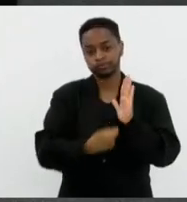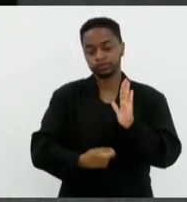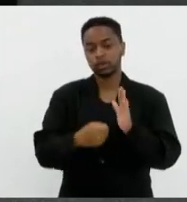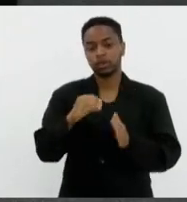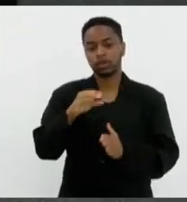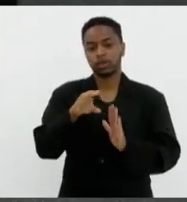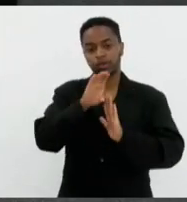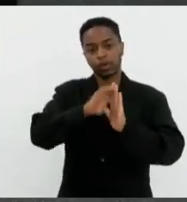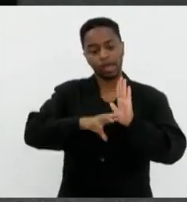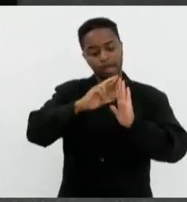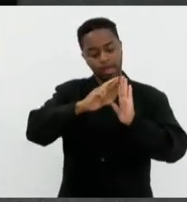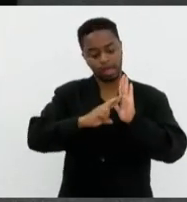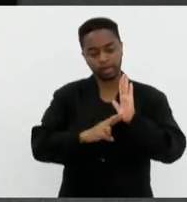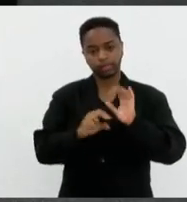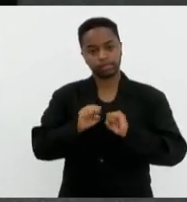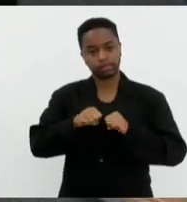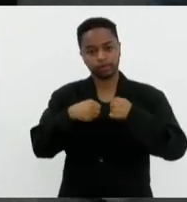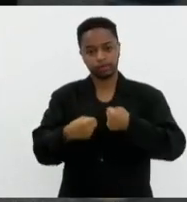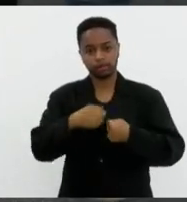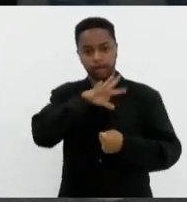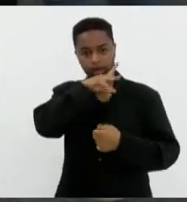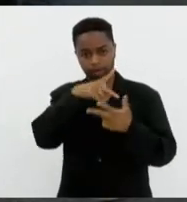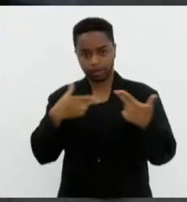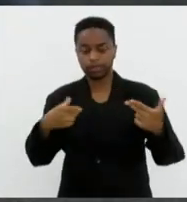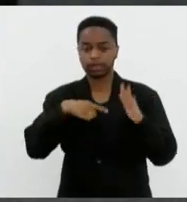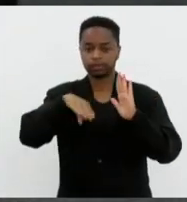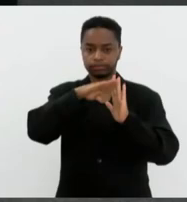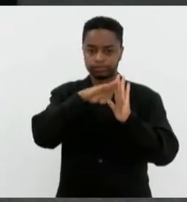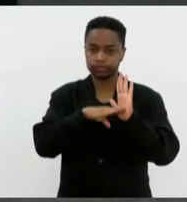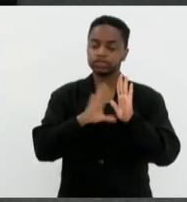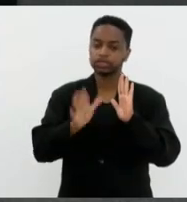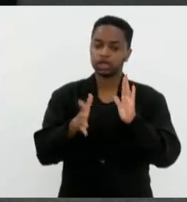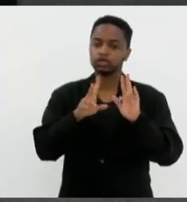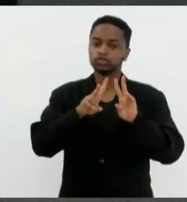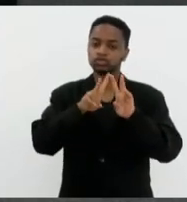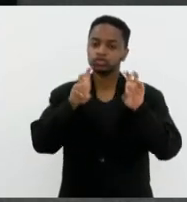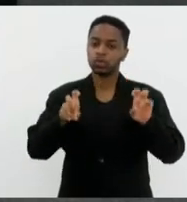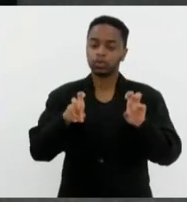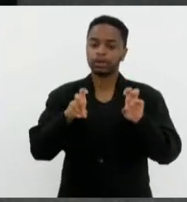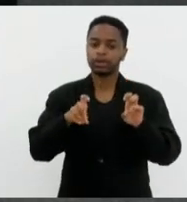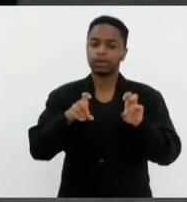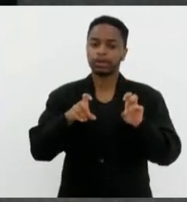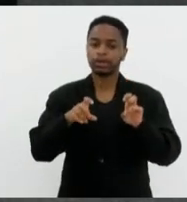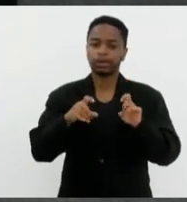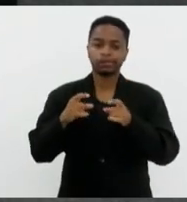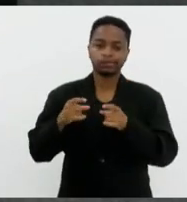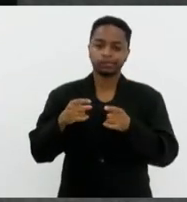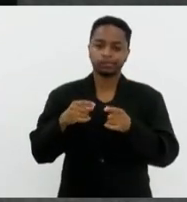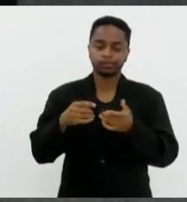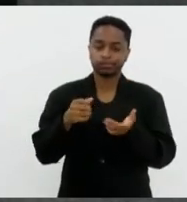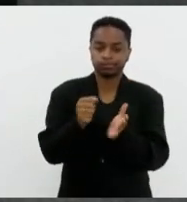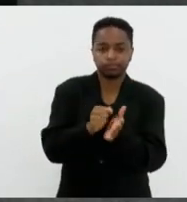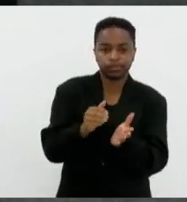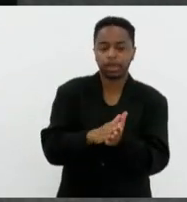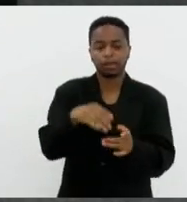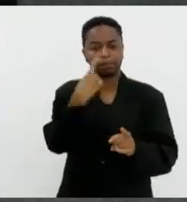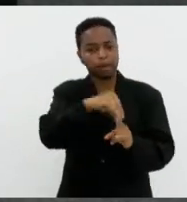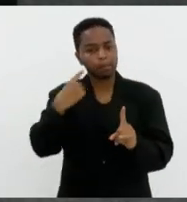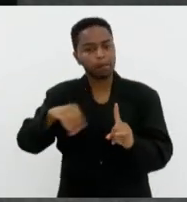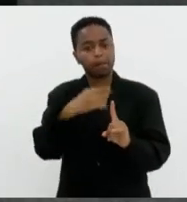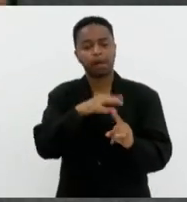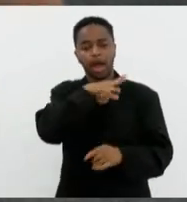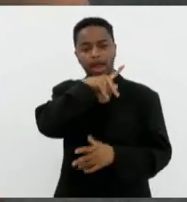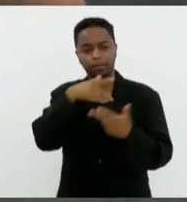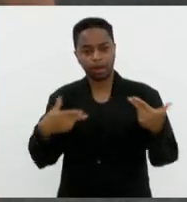já tem várias questões sobre os maus-tratos, sobre o abandono, pune os maus-tratos, pune